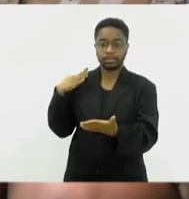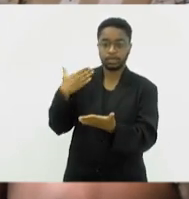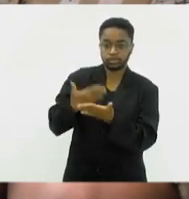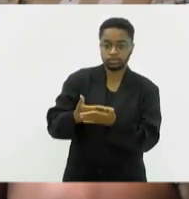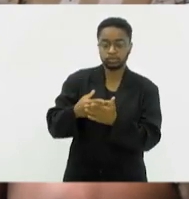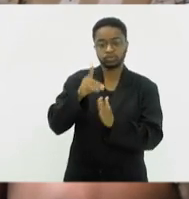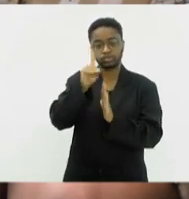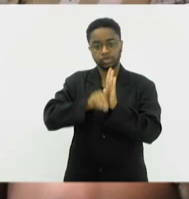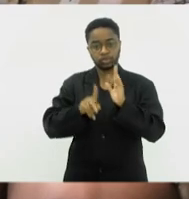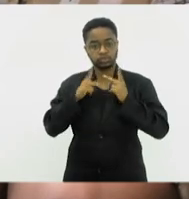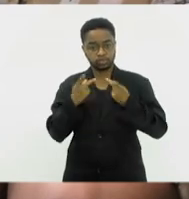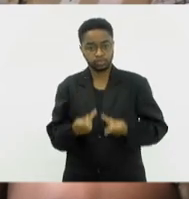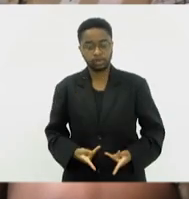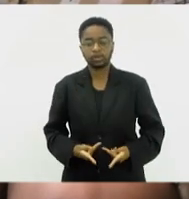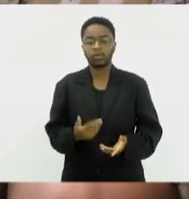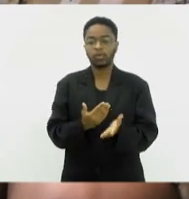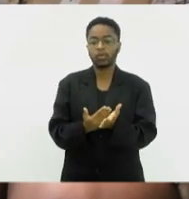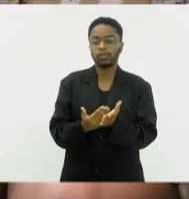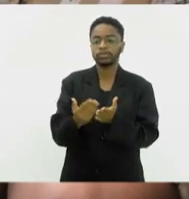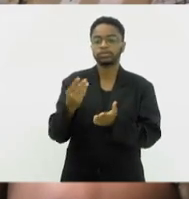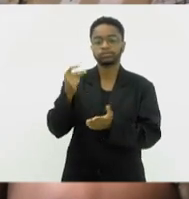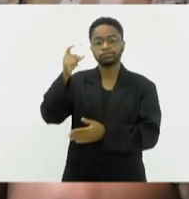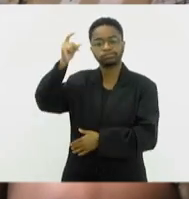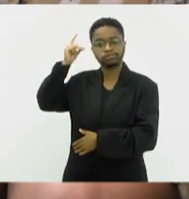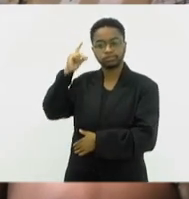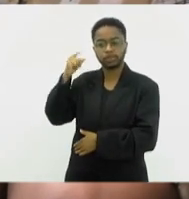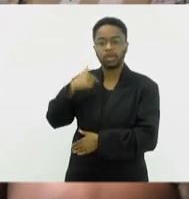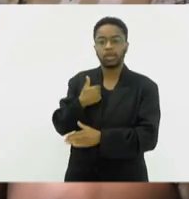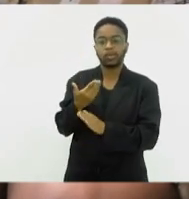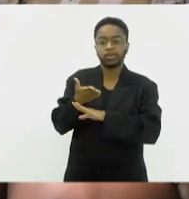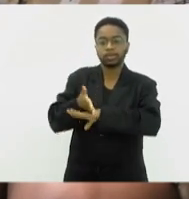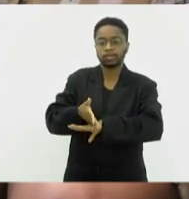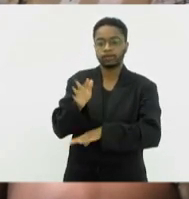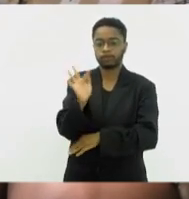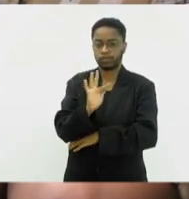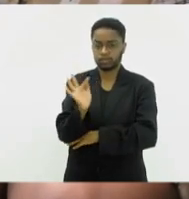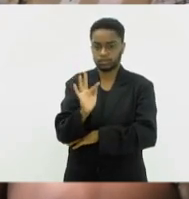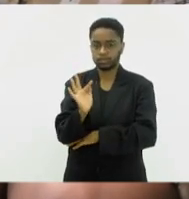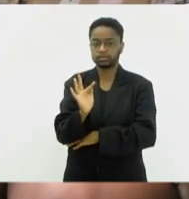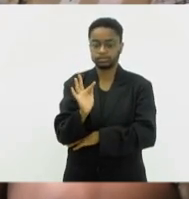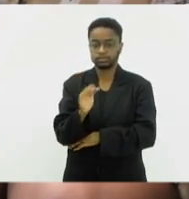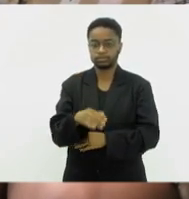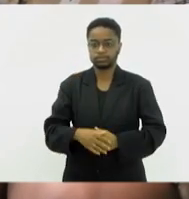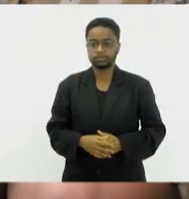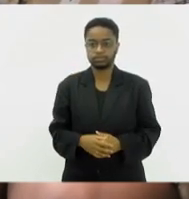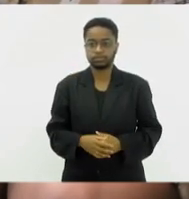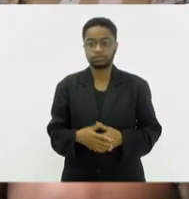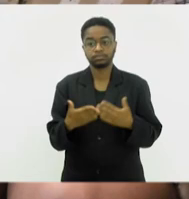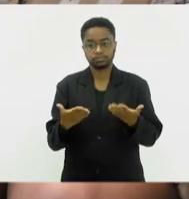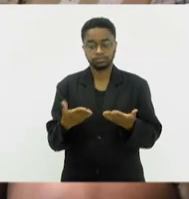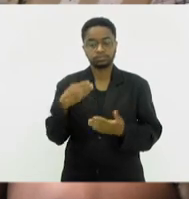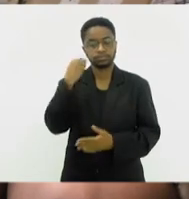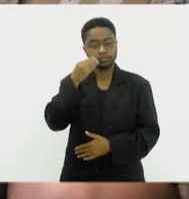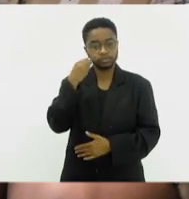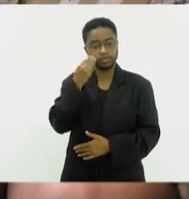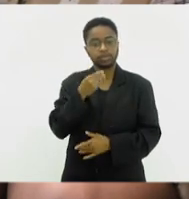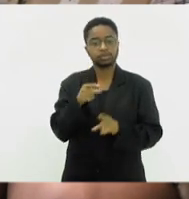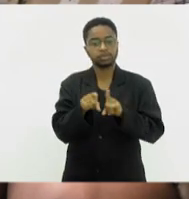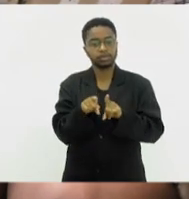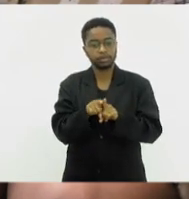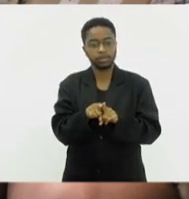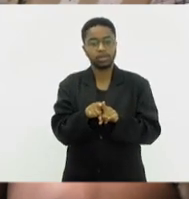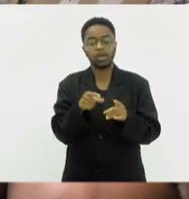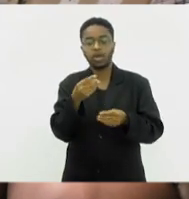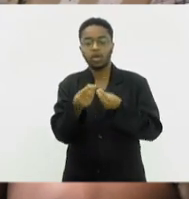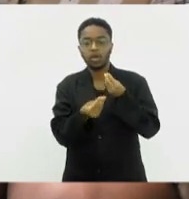vem desde quando eu comecei na faculdade, né, e vivenciando também as mazelas